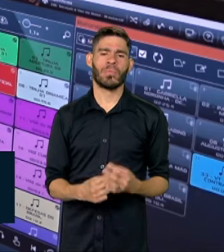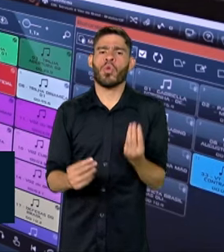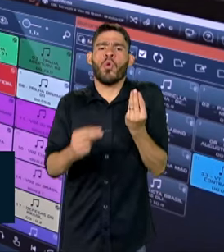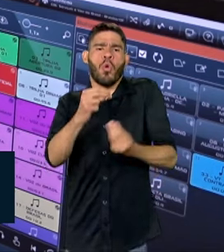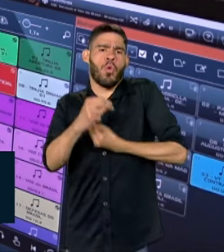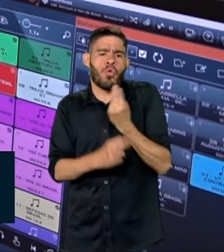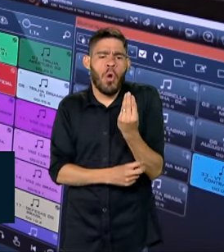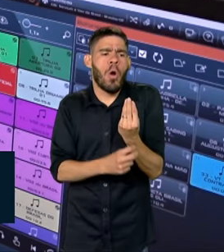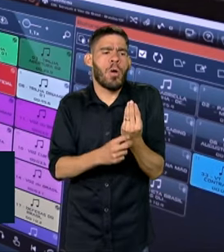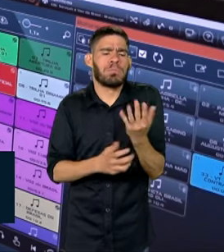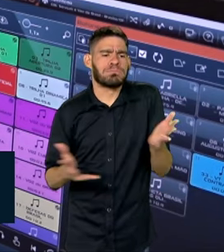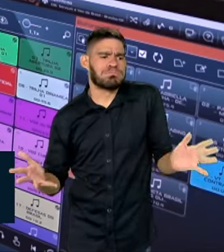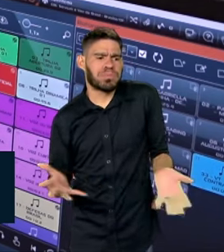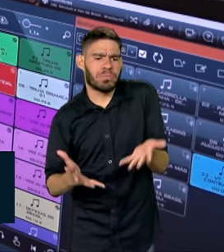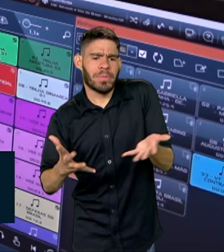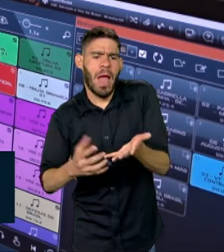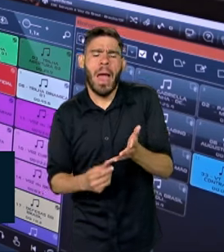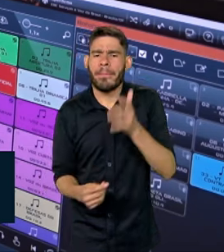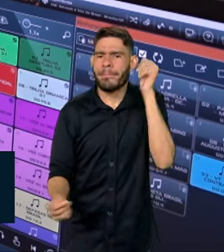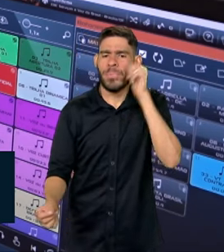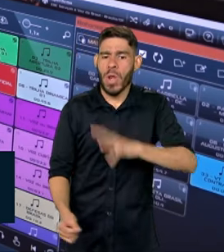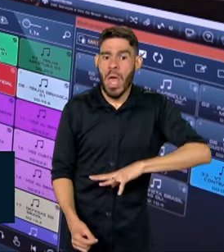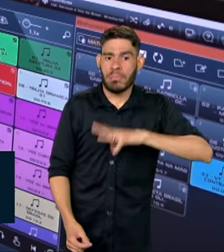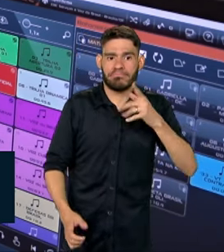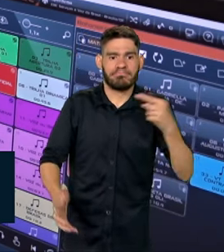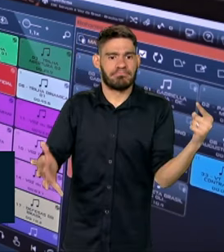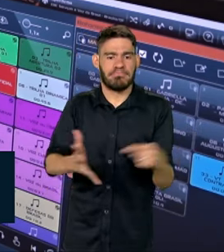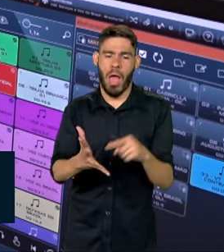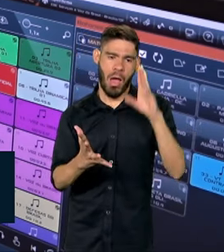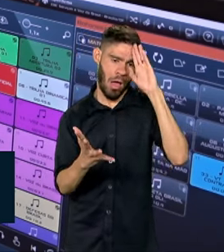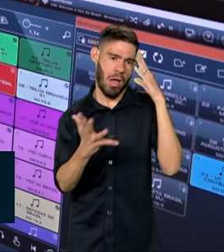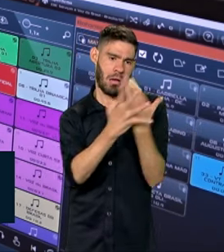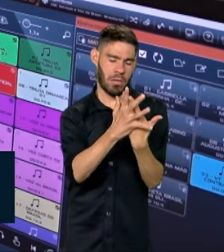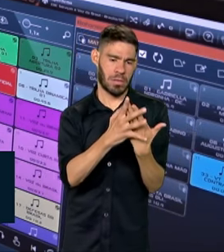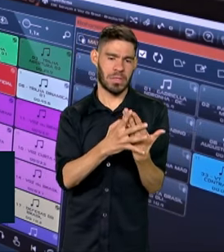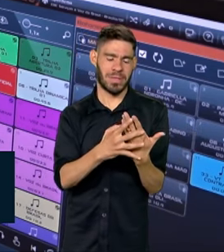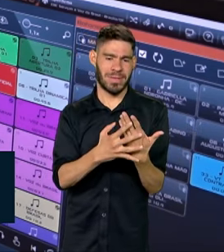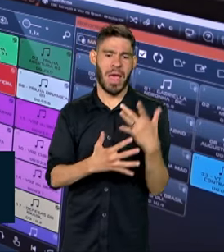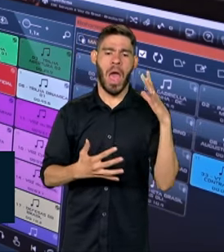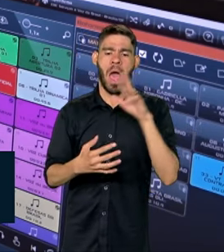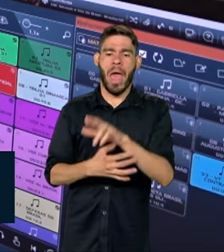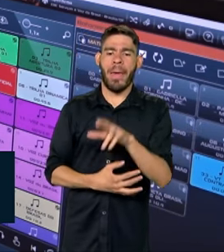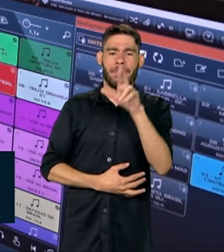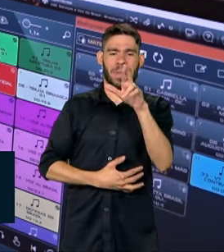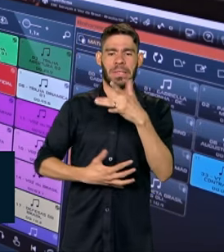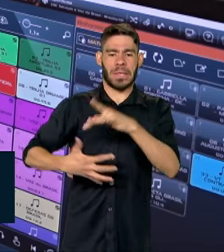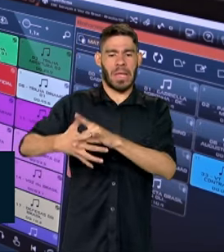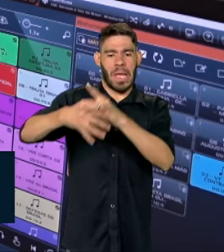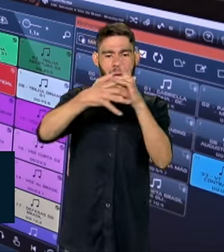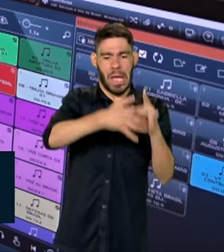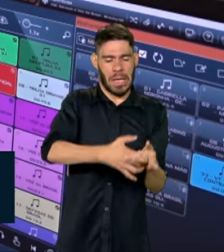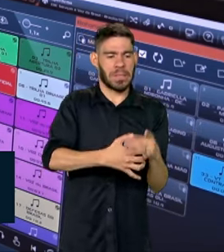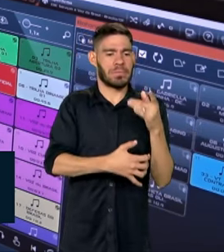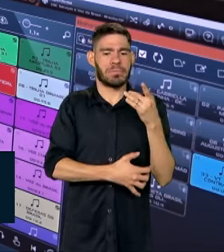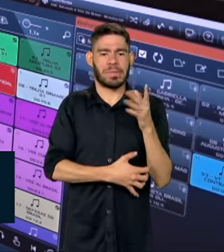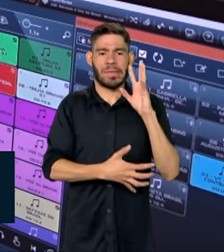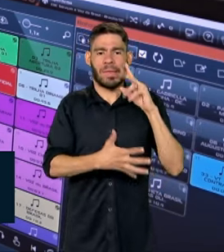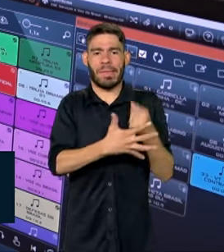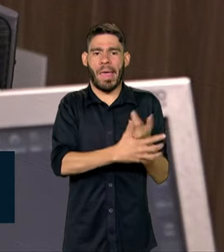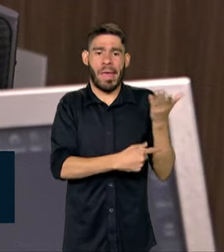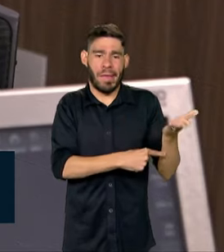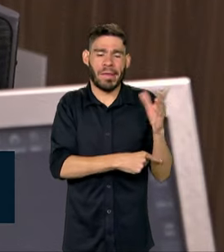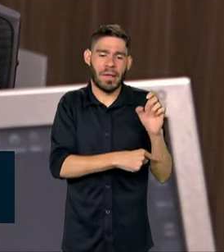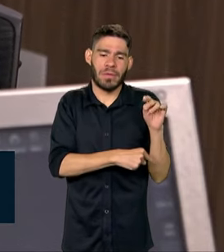pode encorajar as mulheres a fazerem a denúncia e a acreditar nas autoridades, no desfecho como o da Cleide Maia? Eu